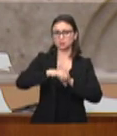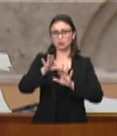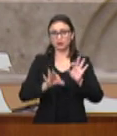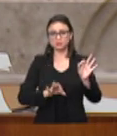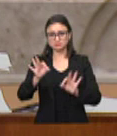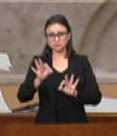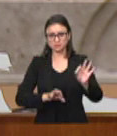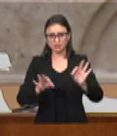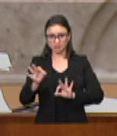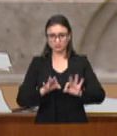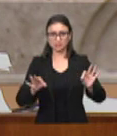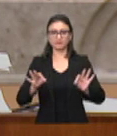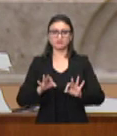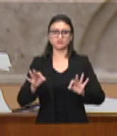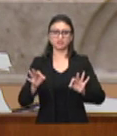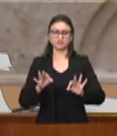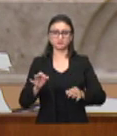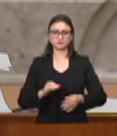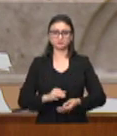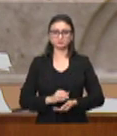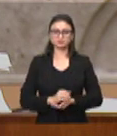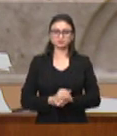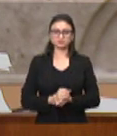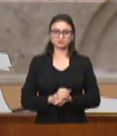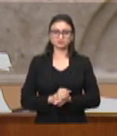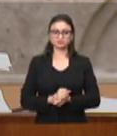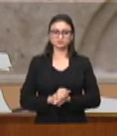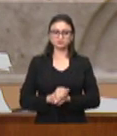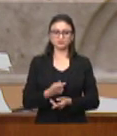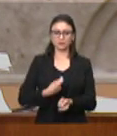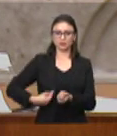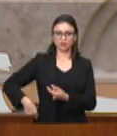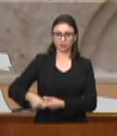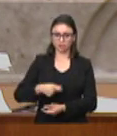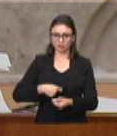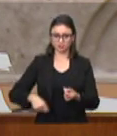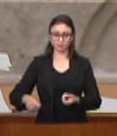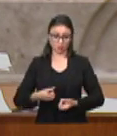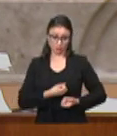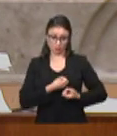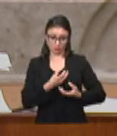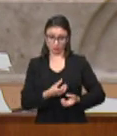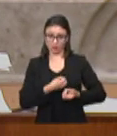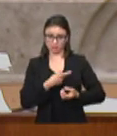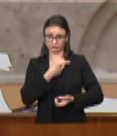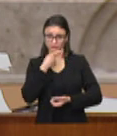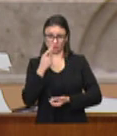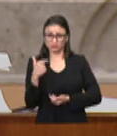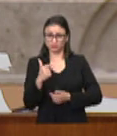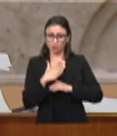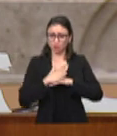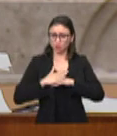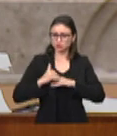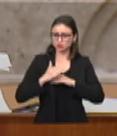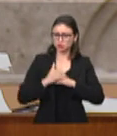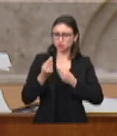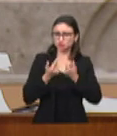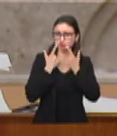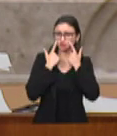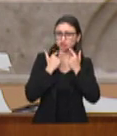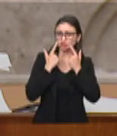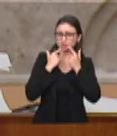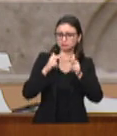organizado e na lavagem de dinheiro. Solon, o poeta grego, disse que não há consolo em chorar